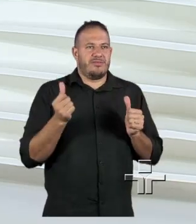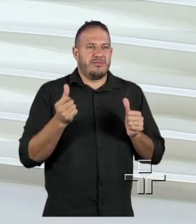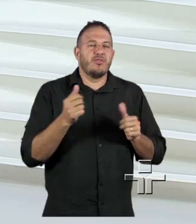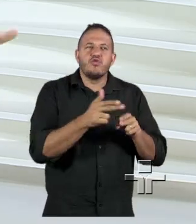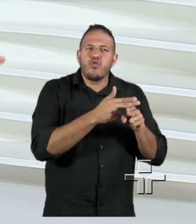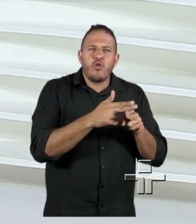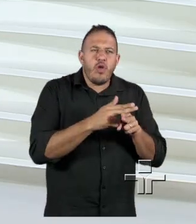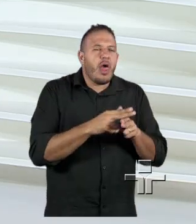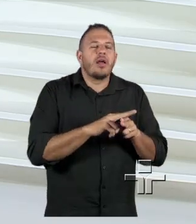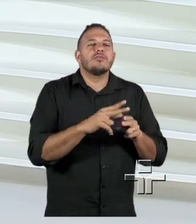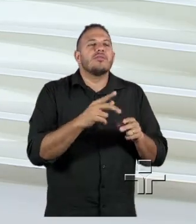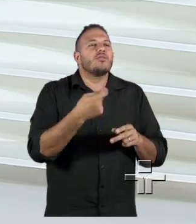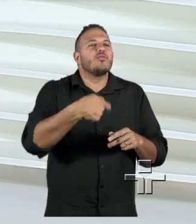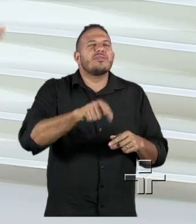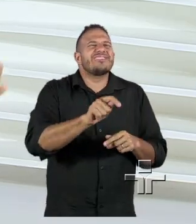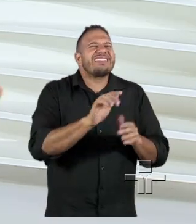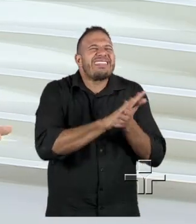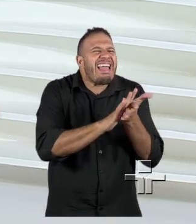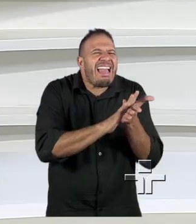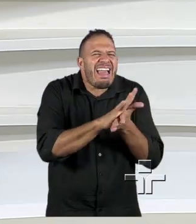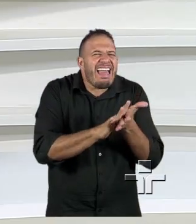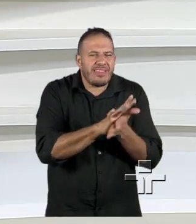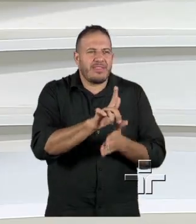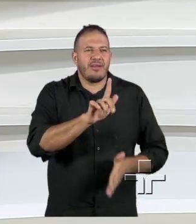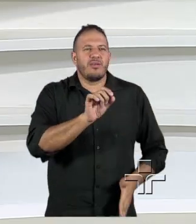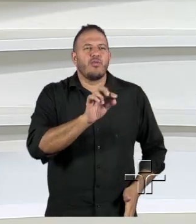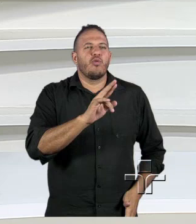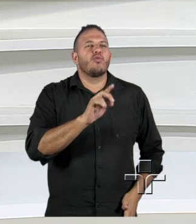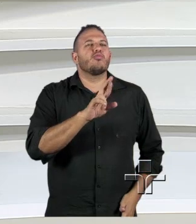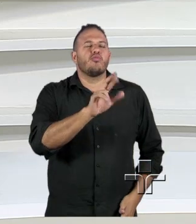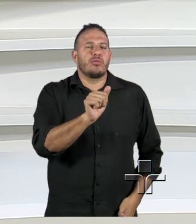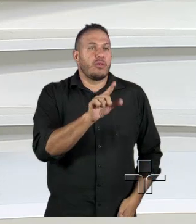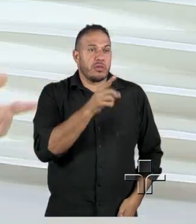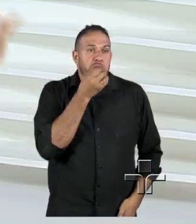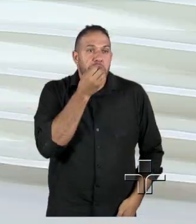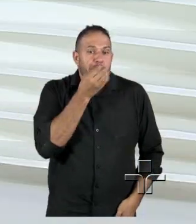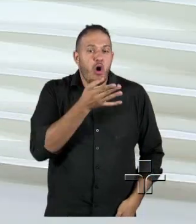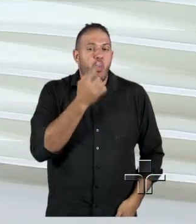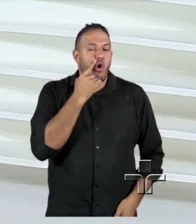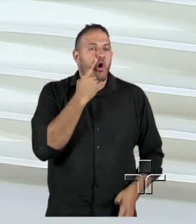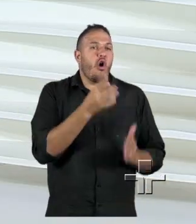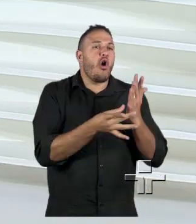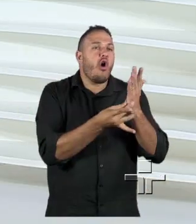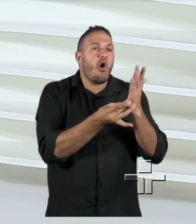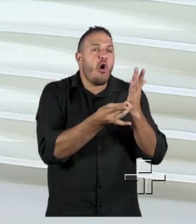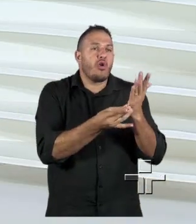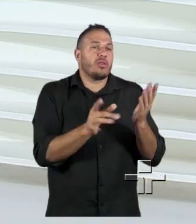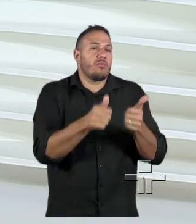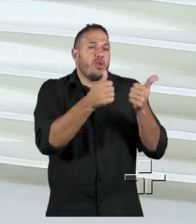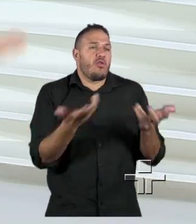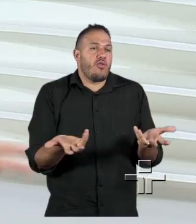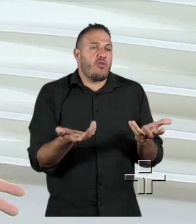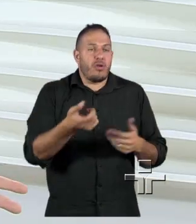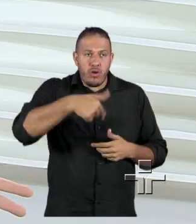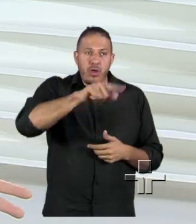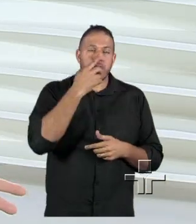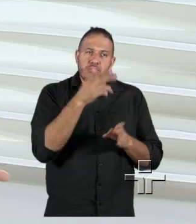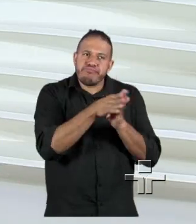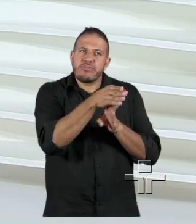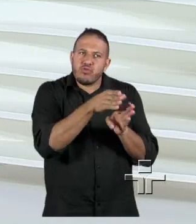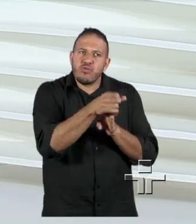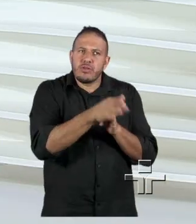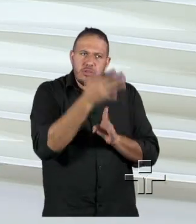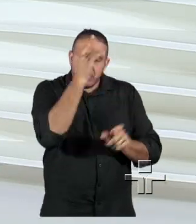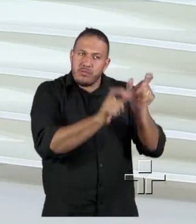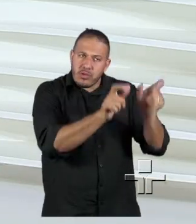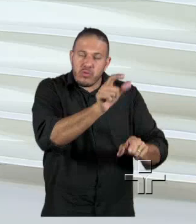não tivesse nem nada de gordura. A gente só ia se beneficiar com isso. Mas, independente disso, Helena, a gente está educando o consumidor. E o